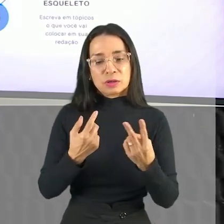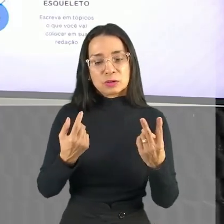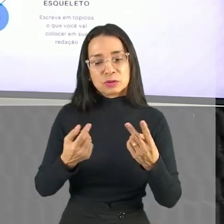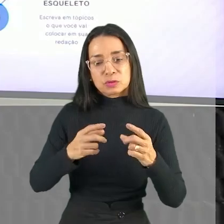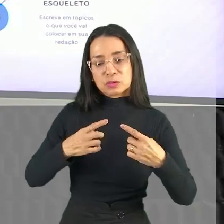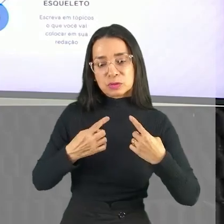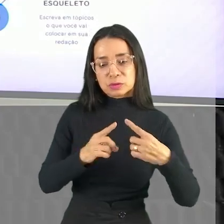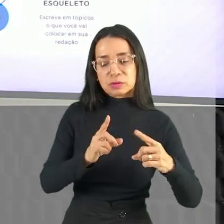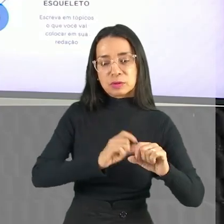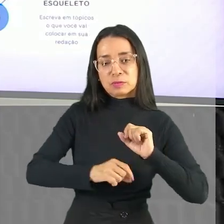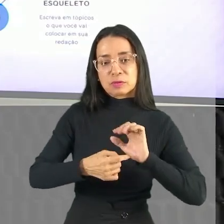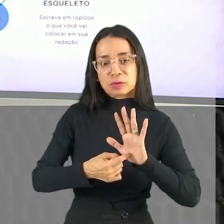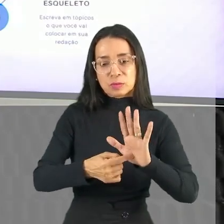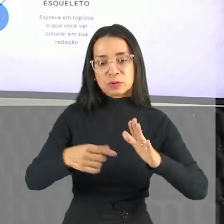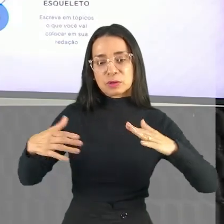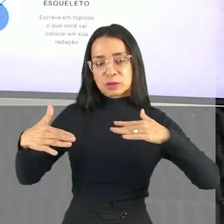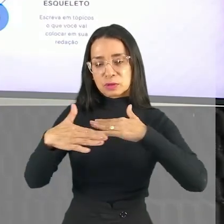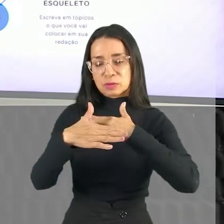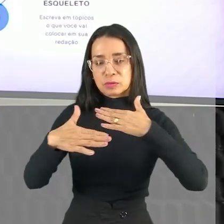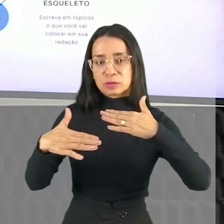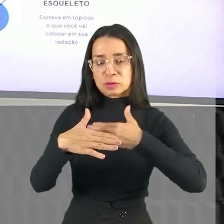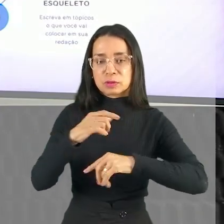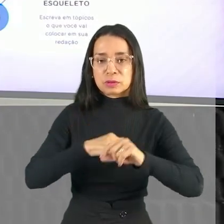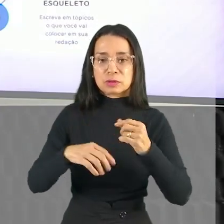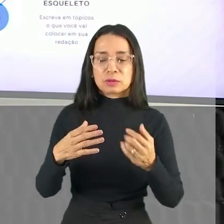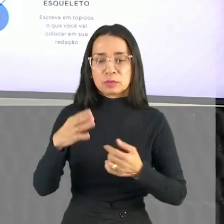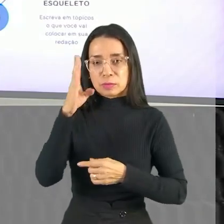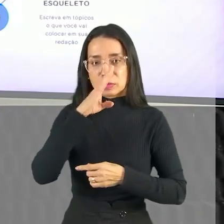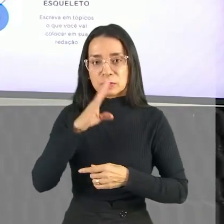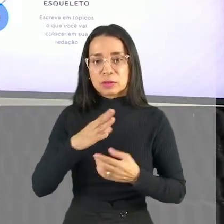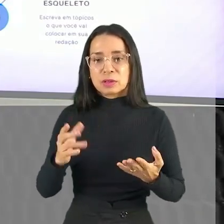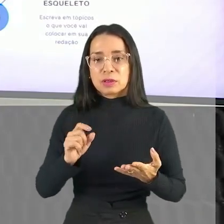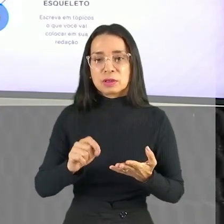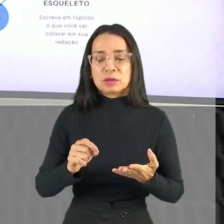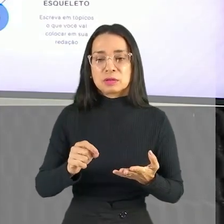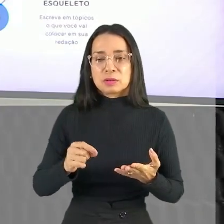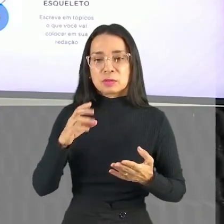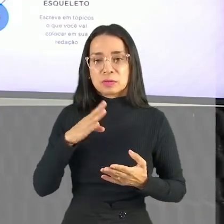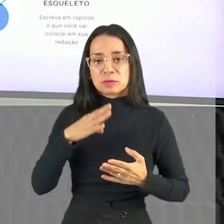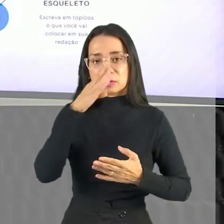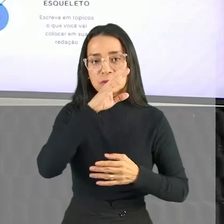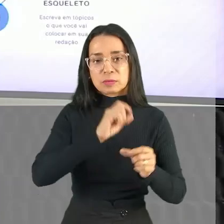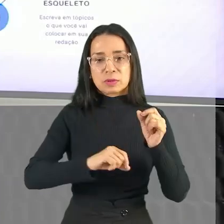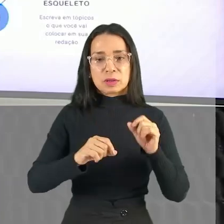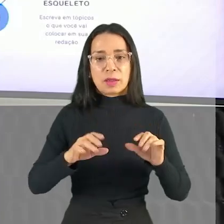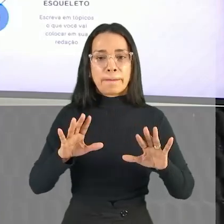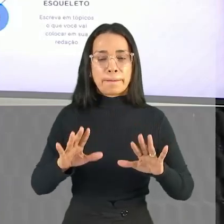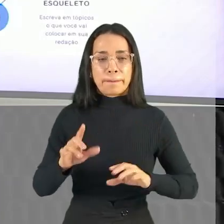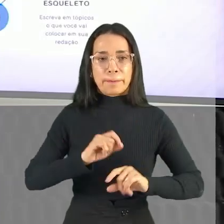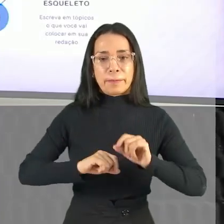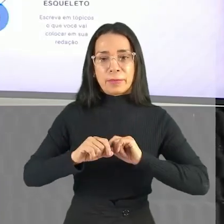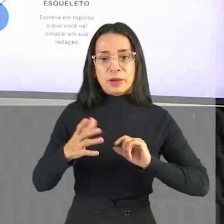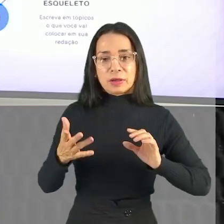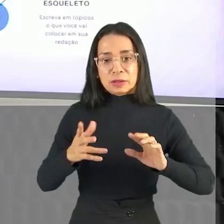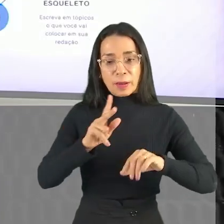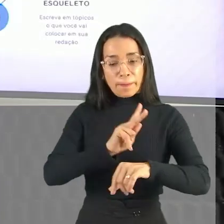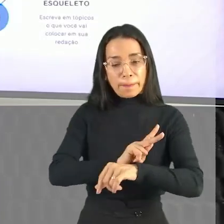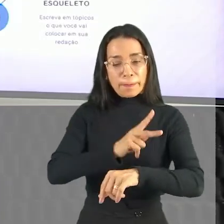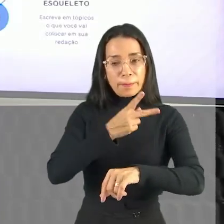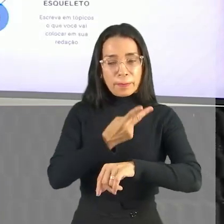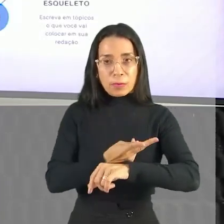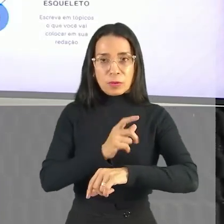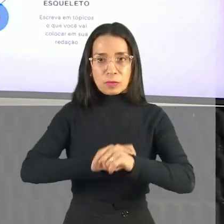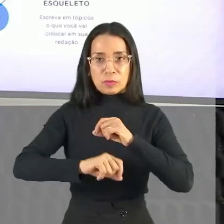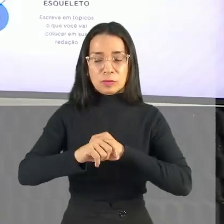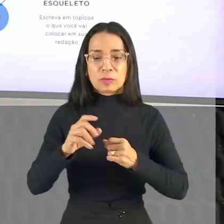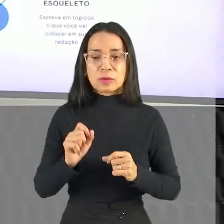que eu citei para vocês do trânsito, tomando como base o trânsito brasileiro, eles são os principais. Só que isso é a minha hipótese. Para